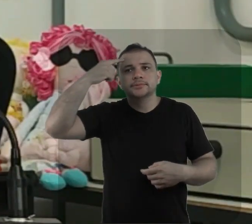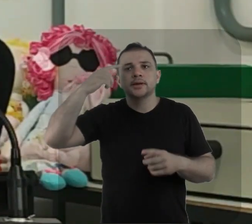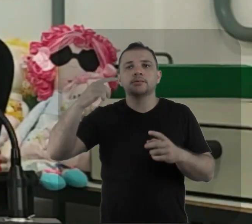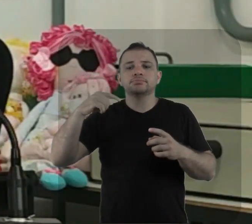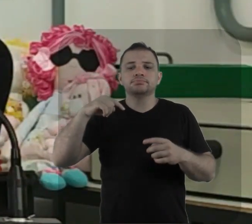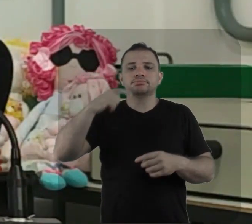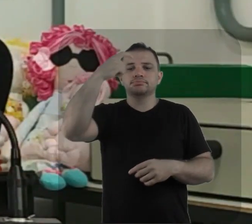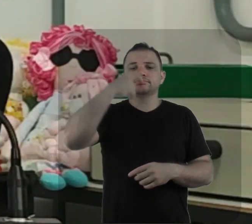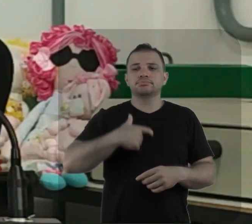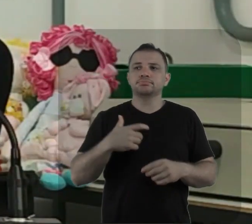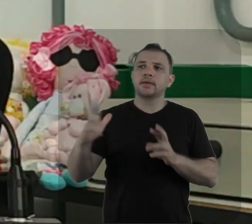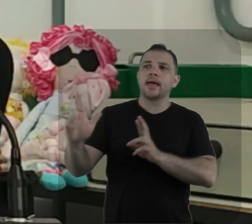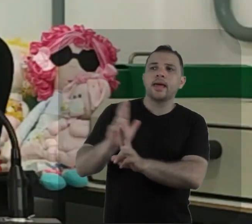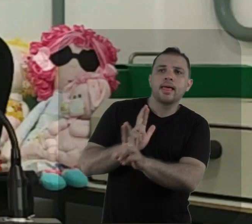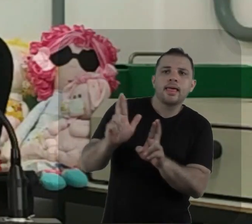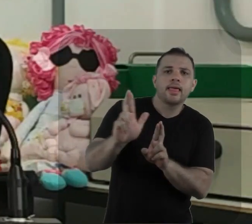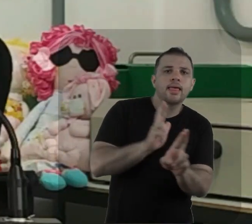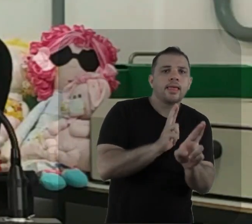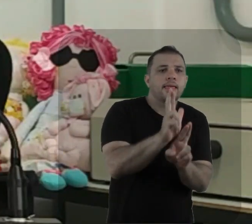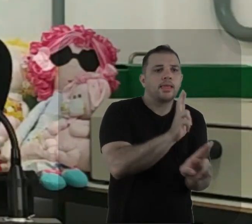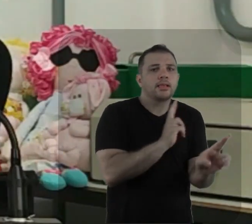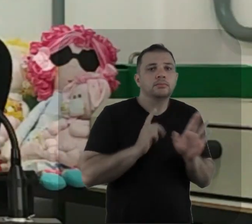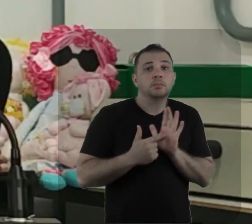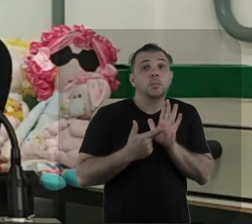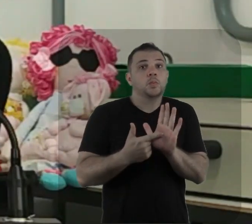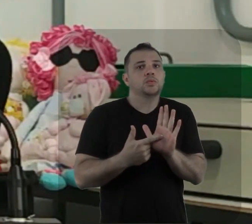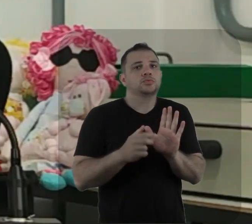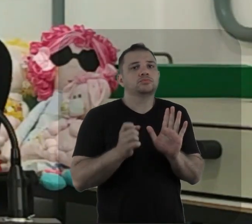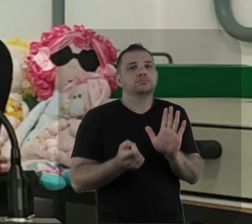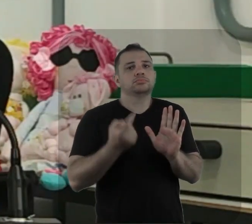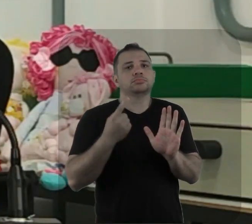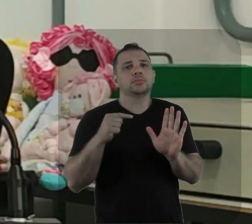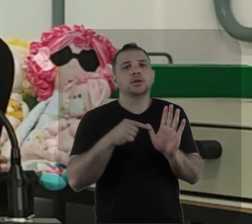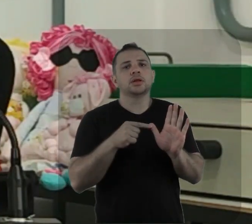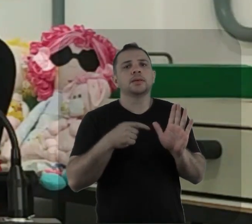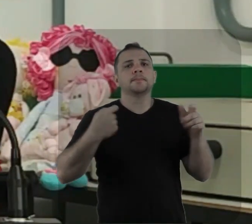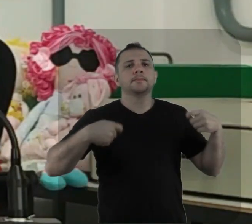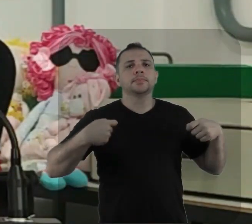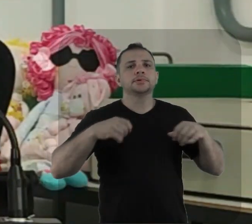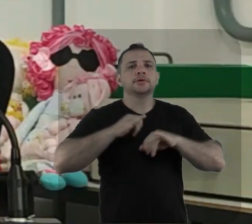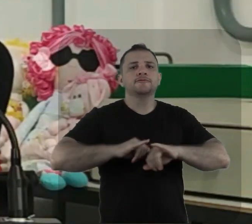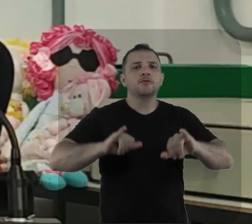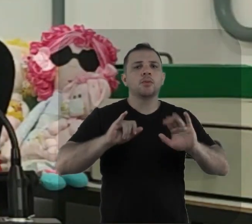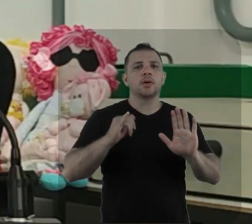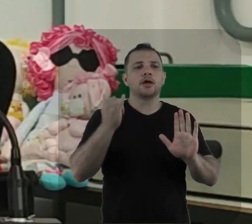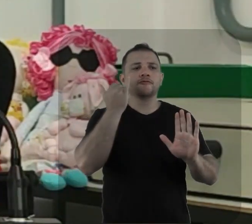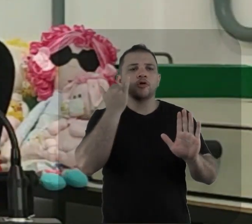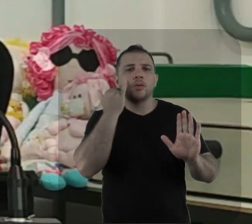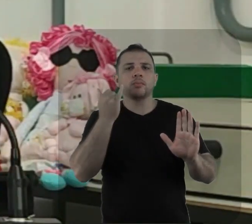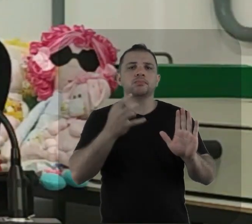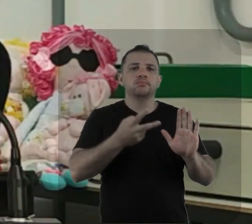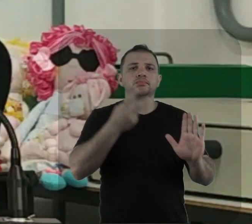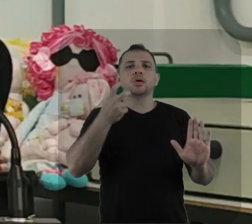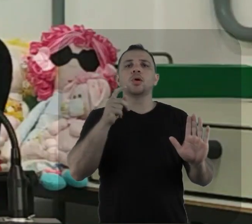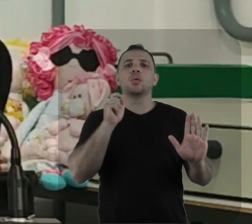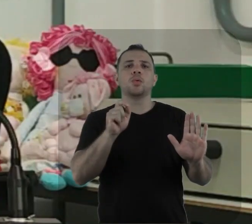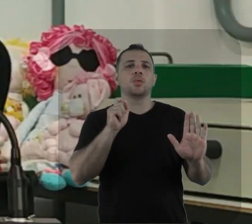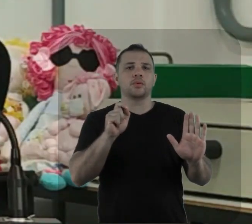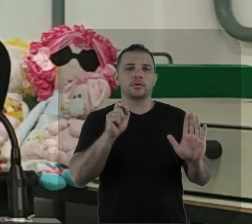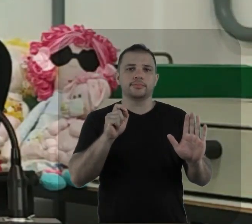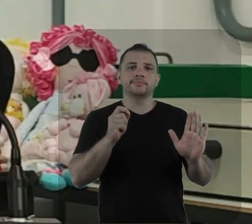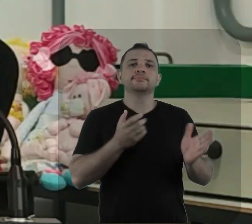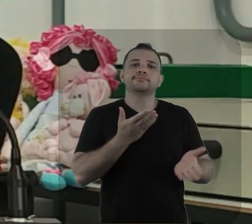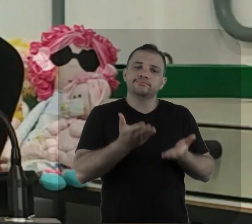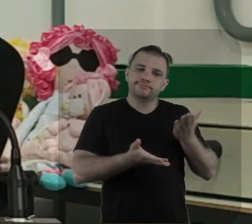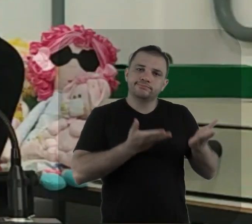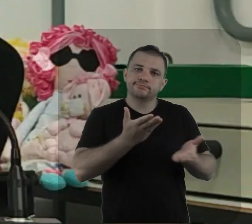que aquilo surge, né? O que ela está querendo comunicar, sinalizar. Eu acho que tem mais a ver realmente com você